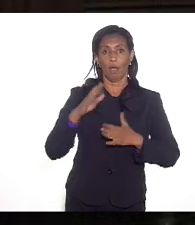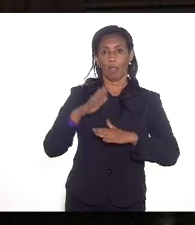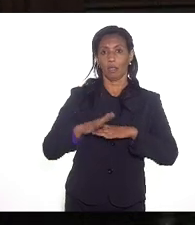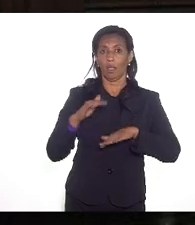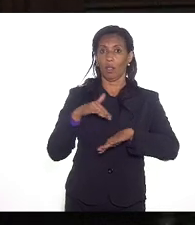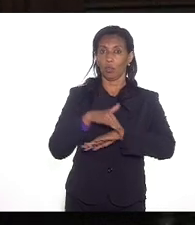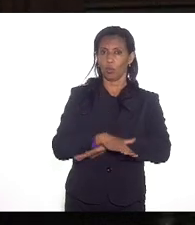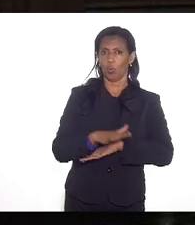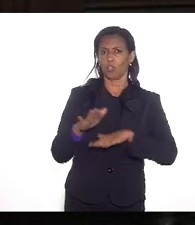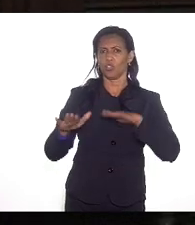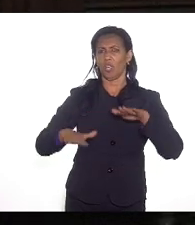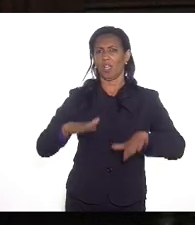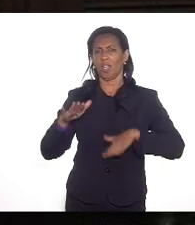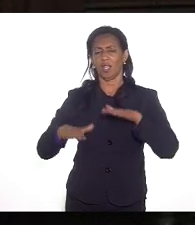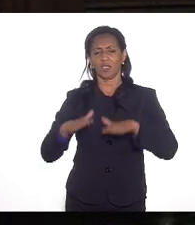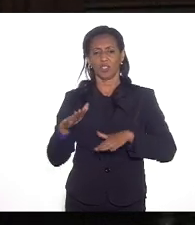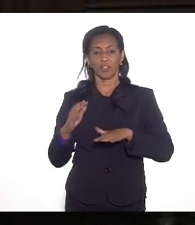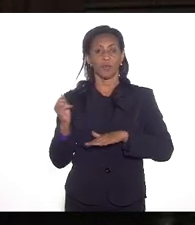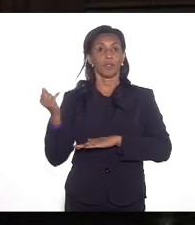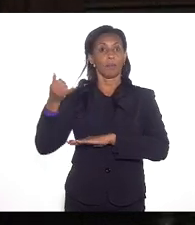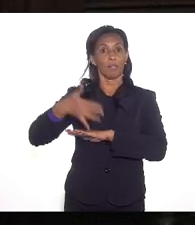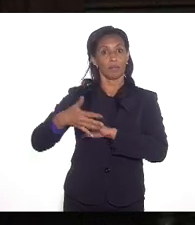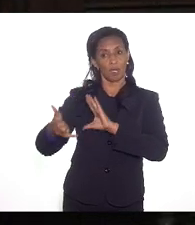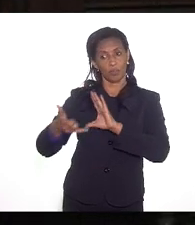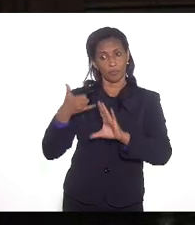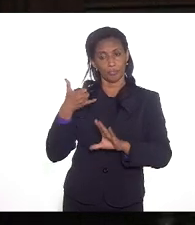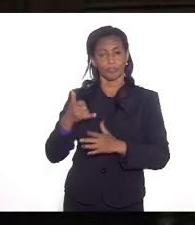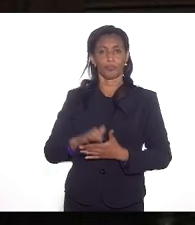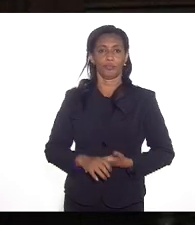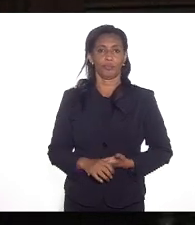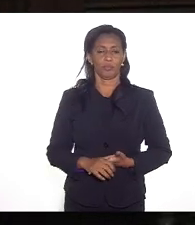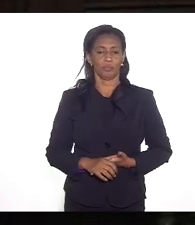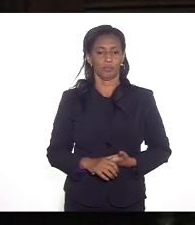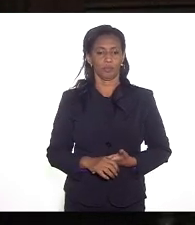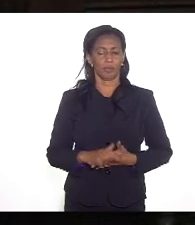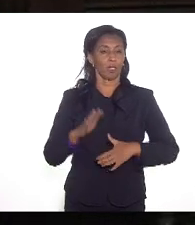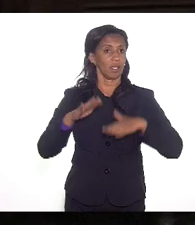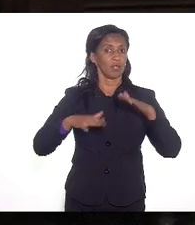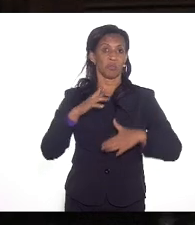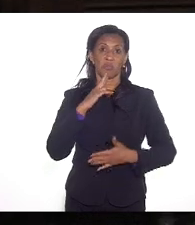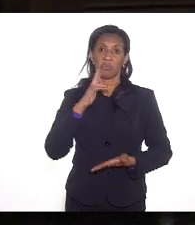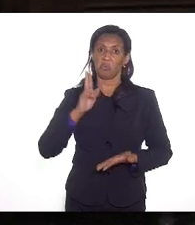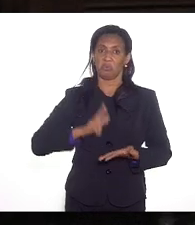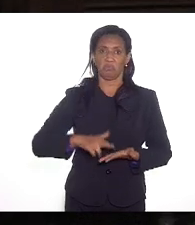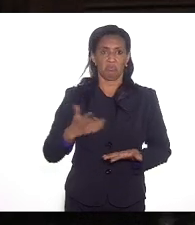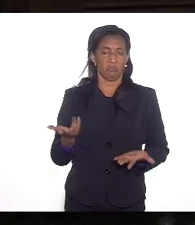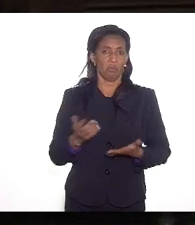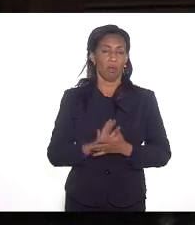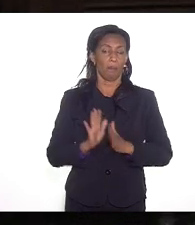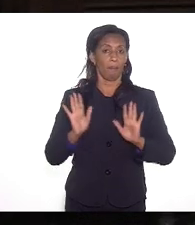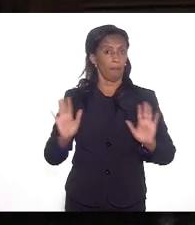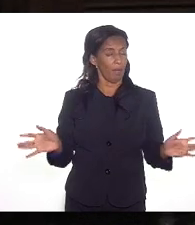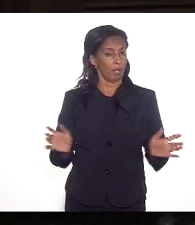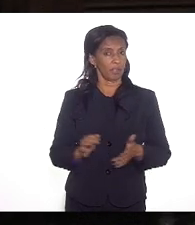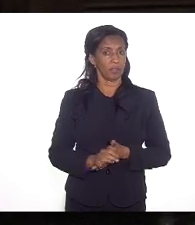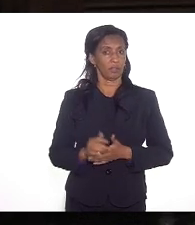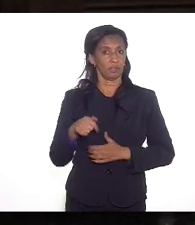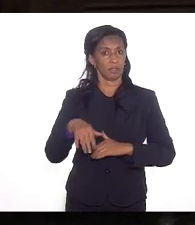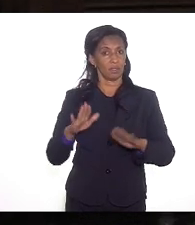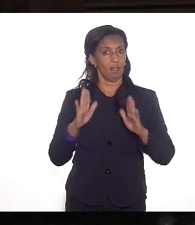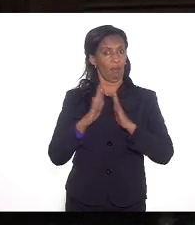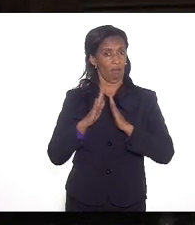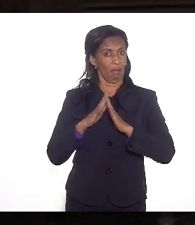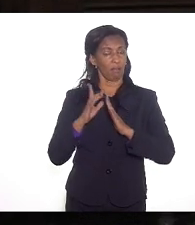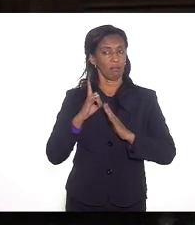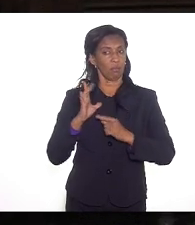de tarde de noite algumas vezes mensagem até de madrugada o que as pessoas não reconhece Mas essa